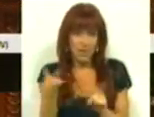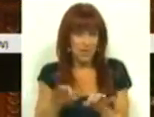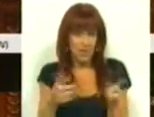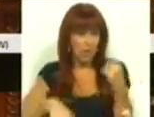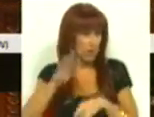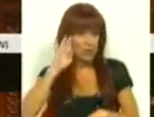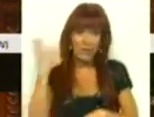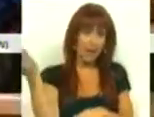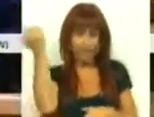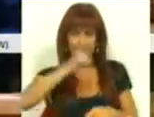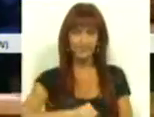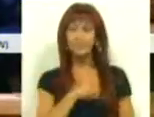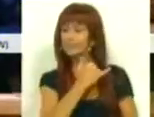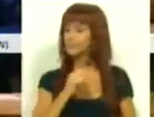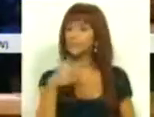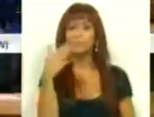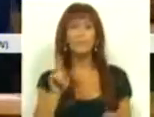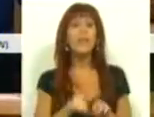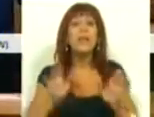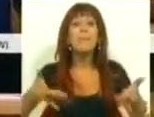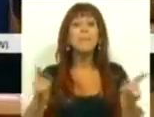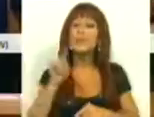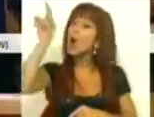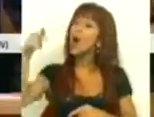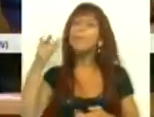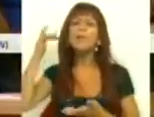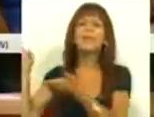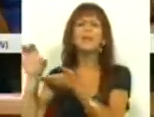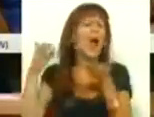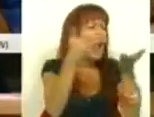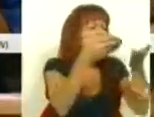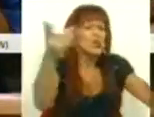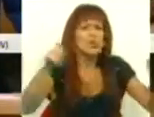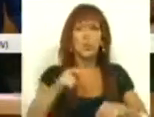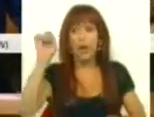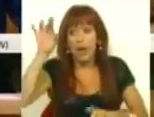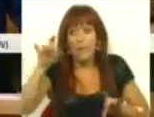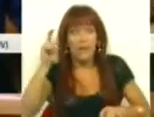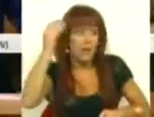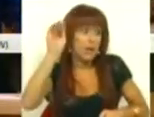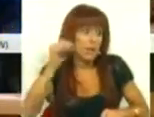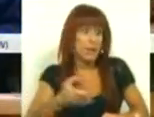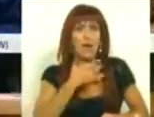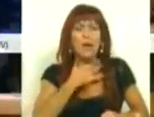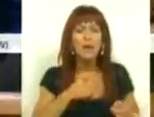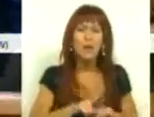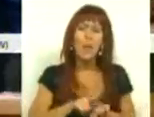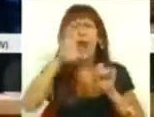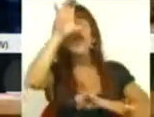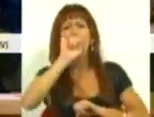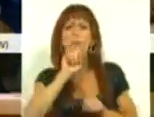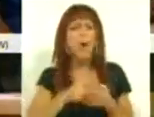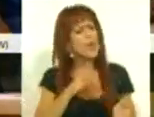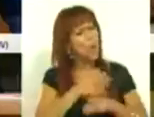como todos sabemos. Em 2011 foi necessário recorrer à ajuda externa para evitar a bancarrota, isto é, para que o